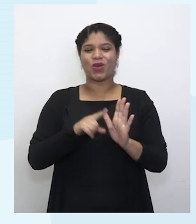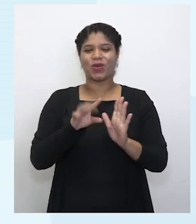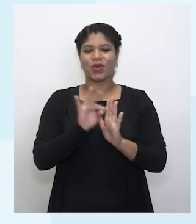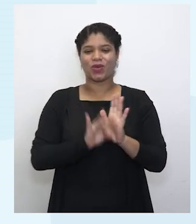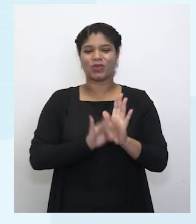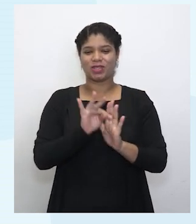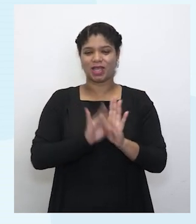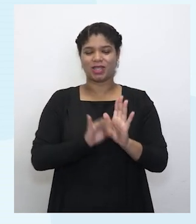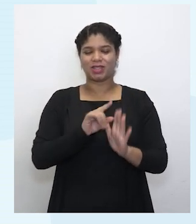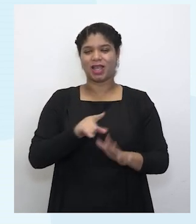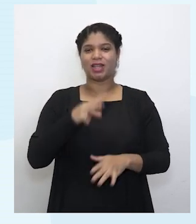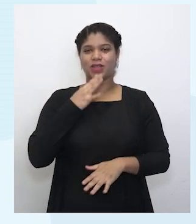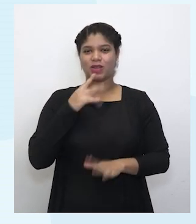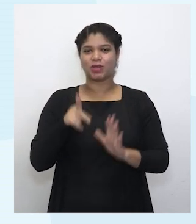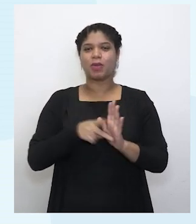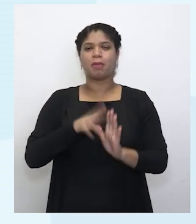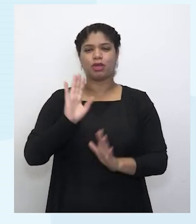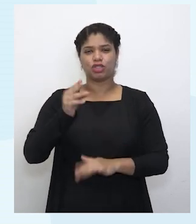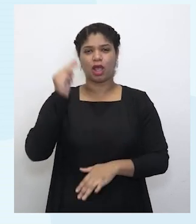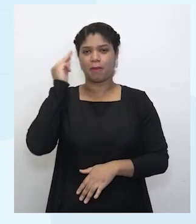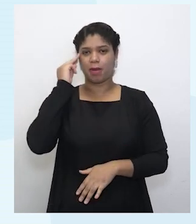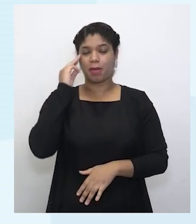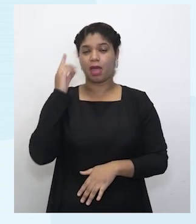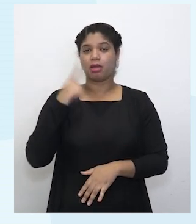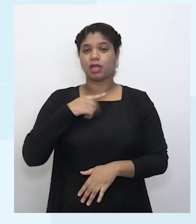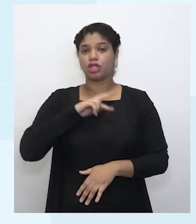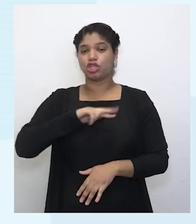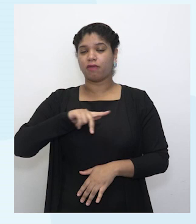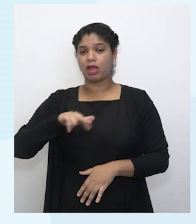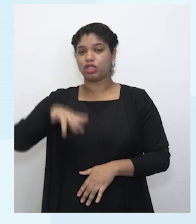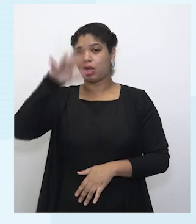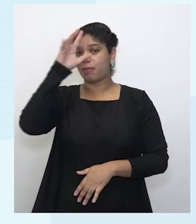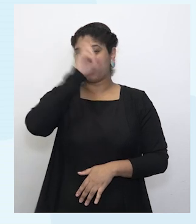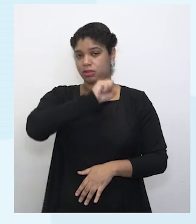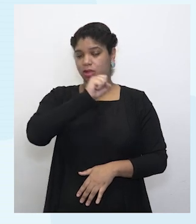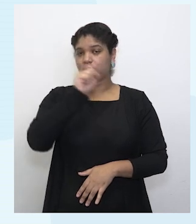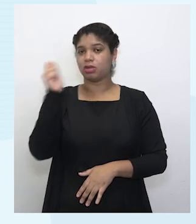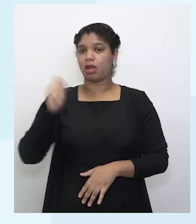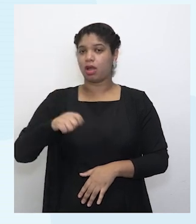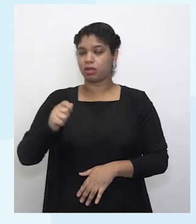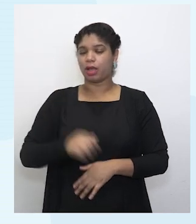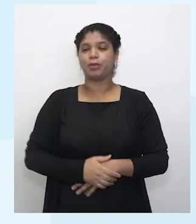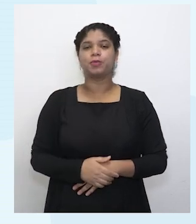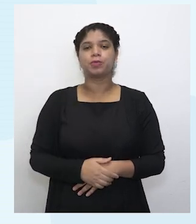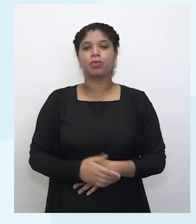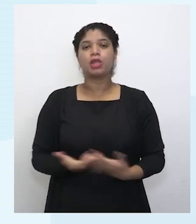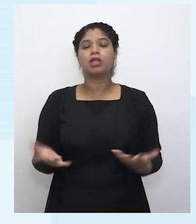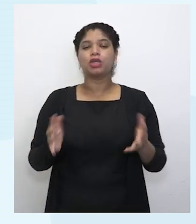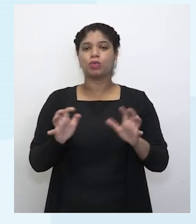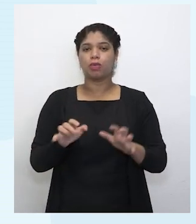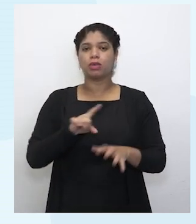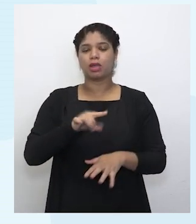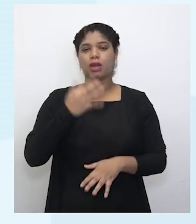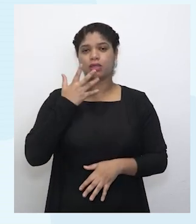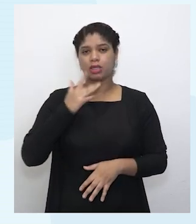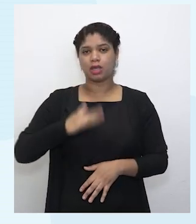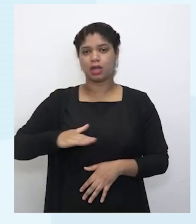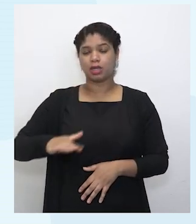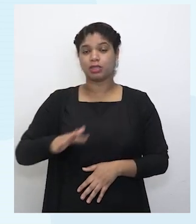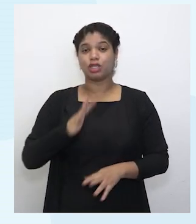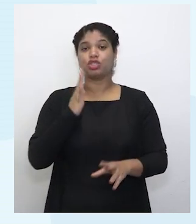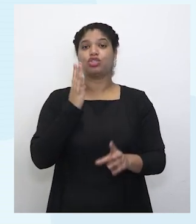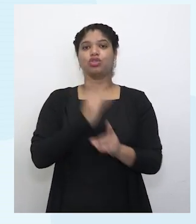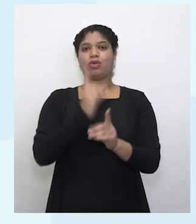que eles conhecem de memória, promovem boas situações de aprendizagem. Nesse momento em que as crianças estão